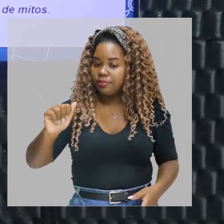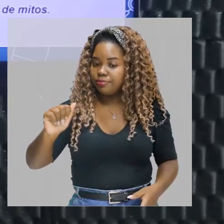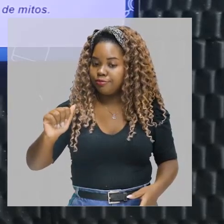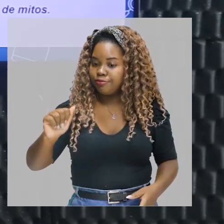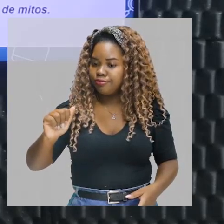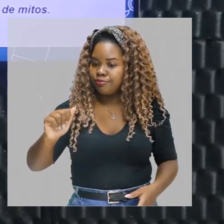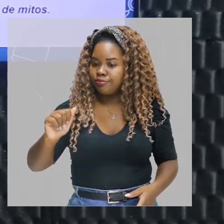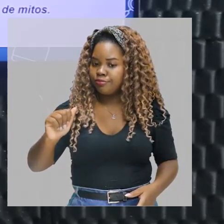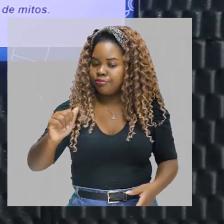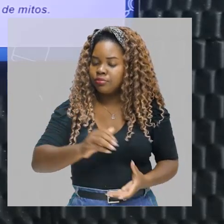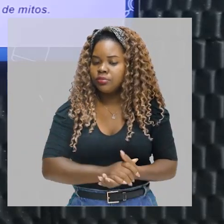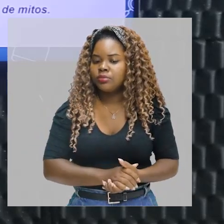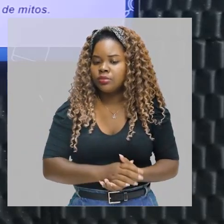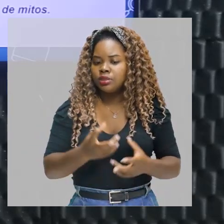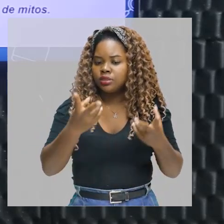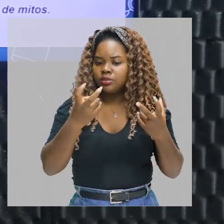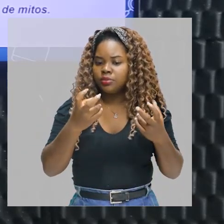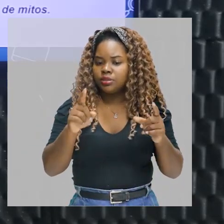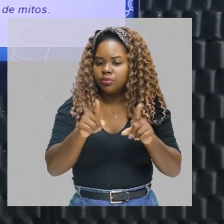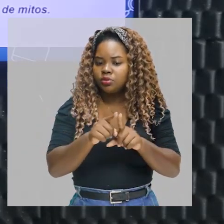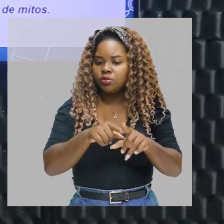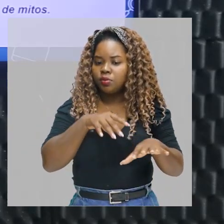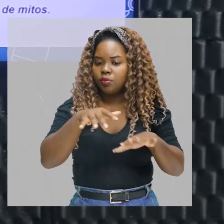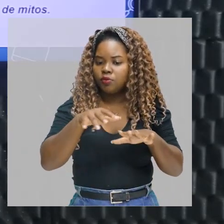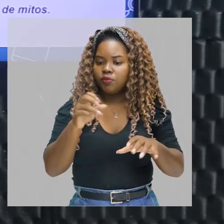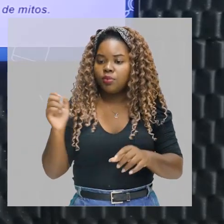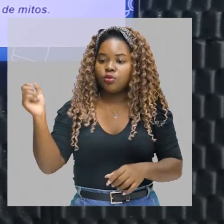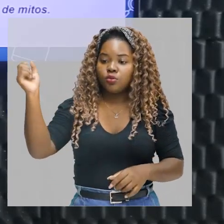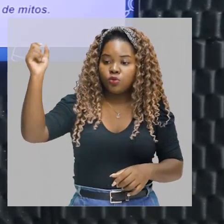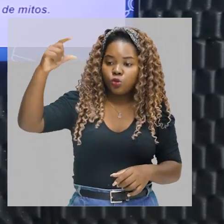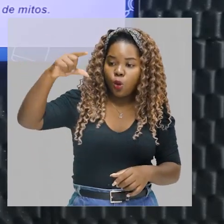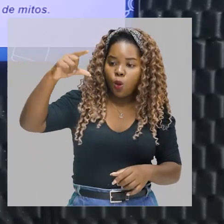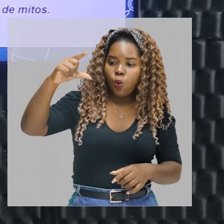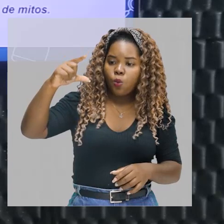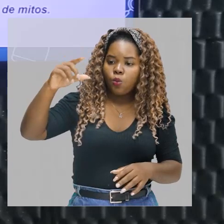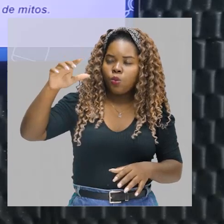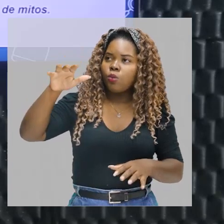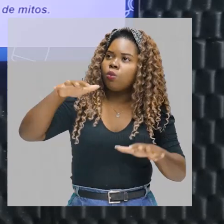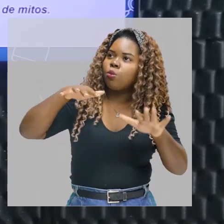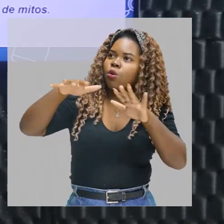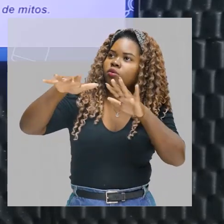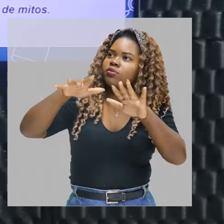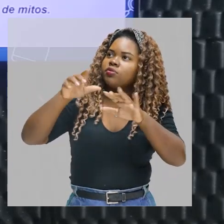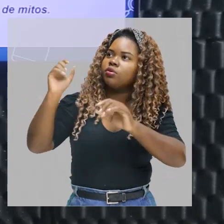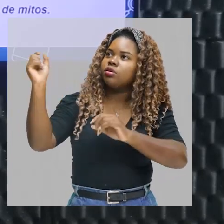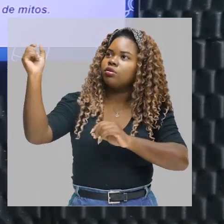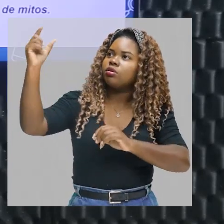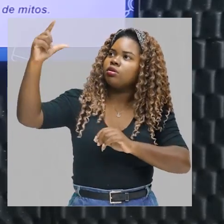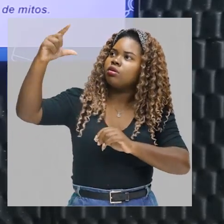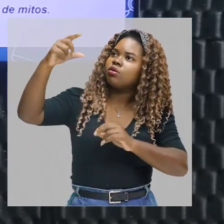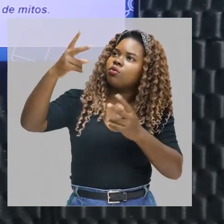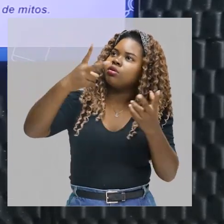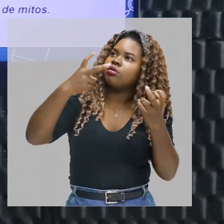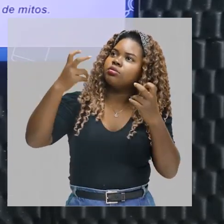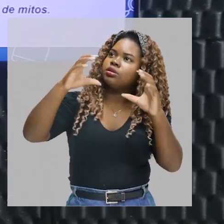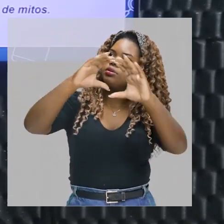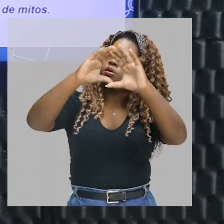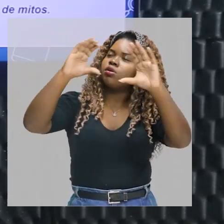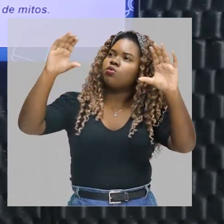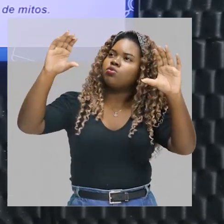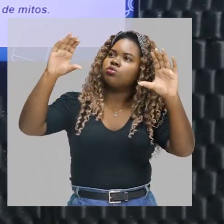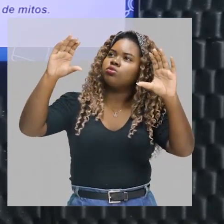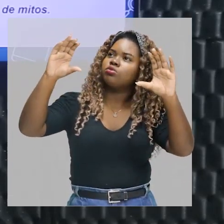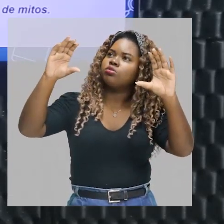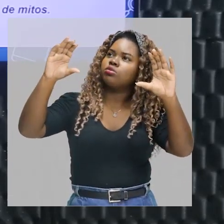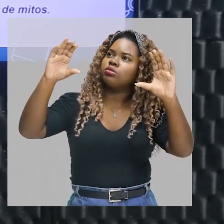Eles percebiam, por exemplo, o movimento do Sol. Certo? Então o movimento do Sol, quando a gente olha para cima